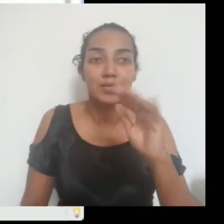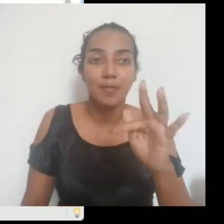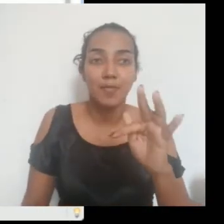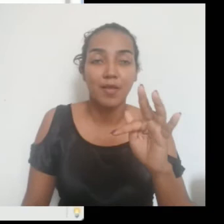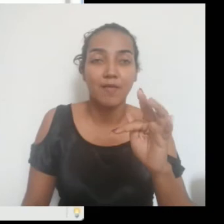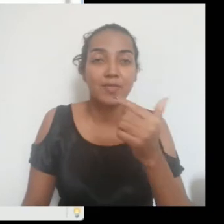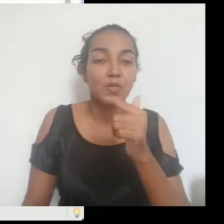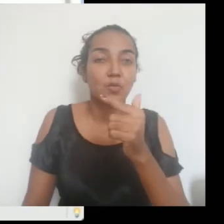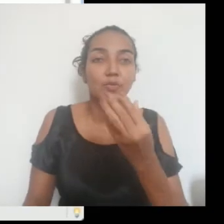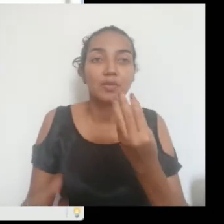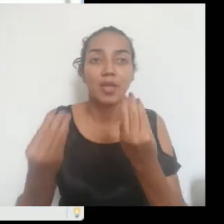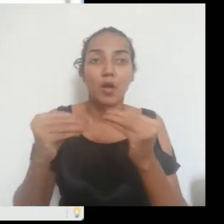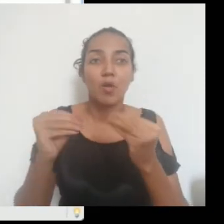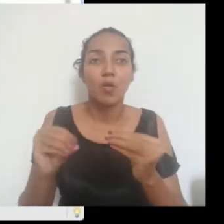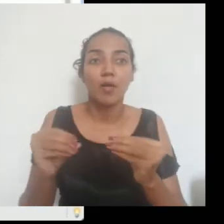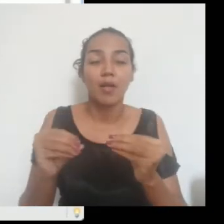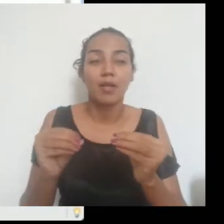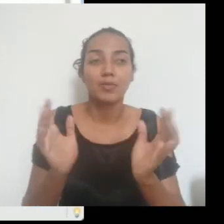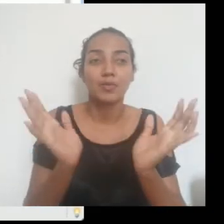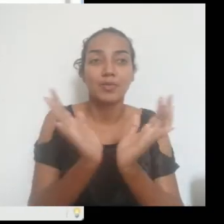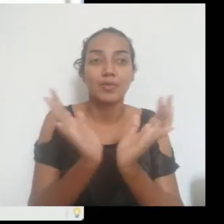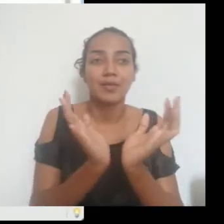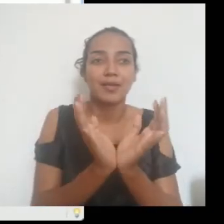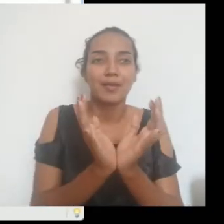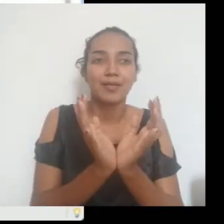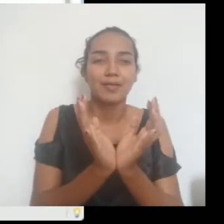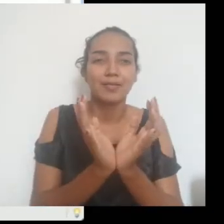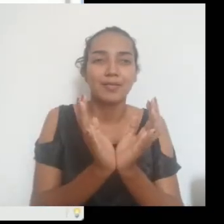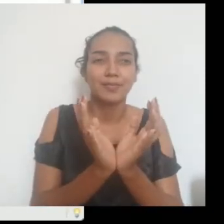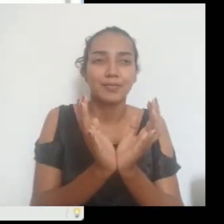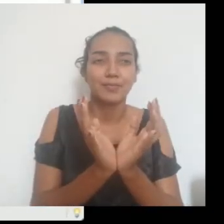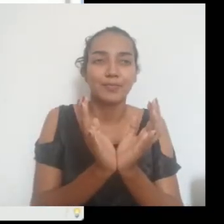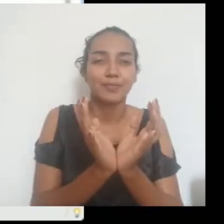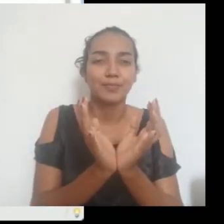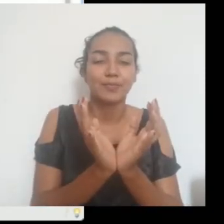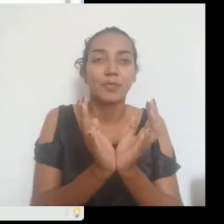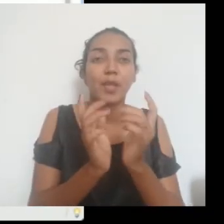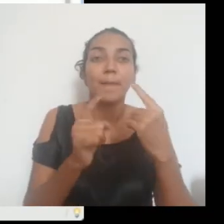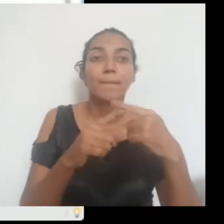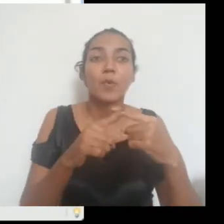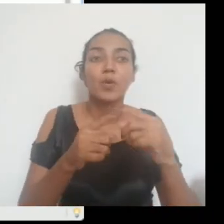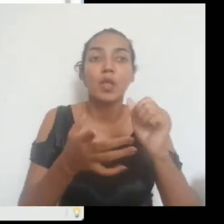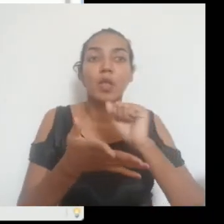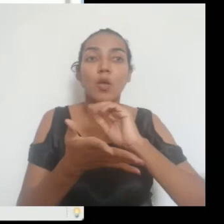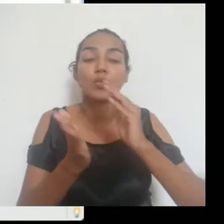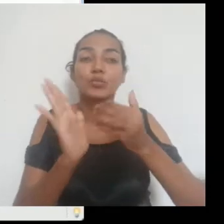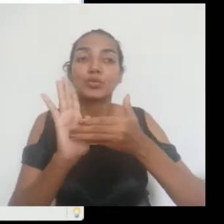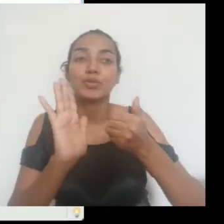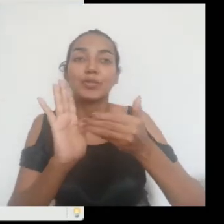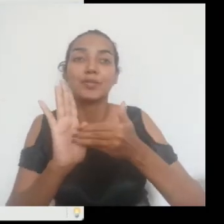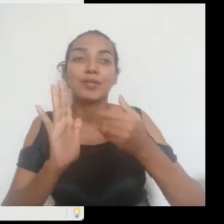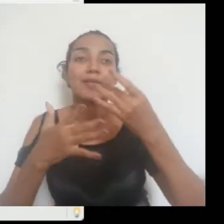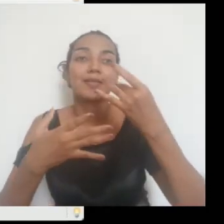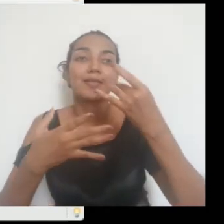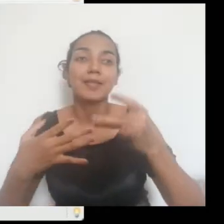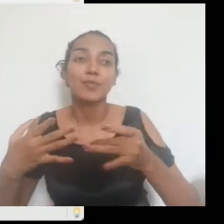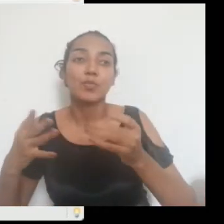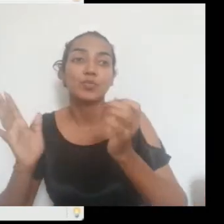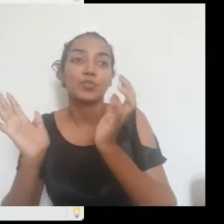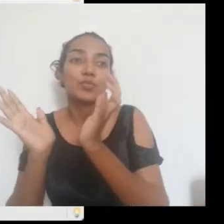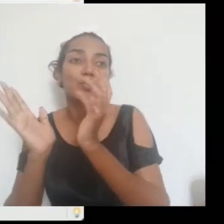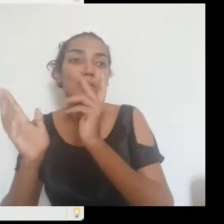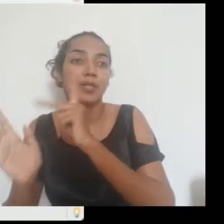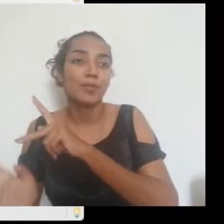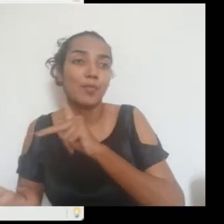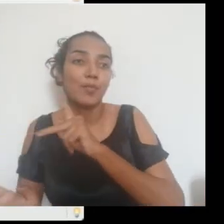tipo professor. Óbvio, eu removi esses atributos da classe professor e da classe aluno. Bom, o que é que eu